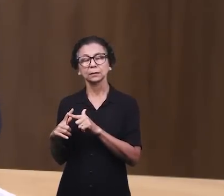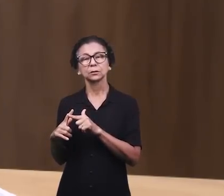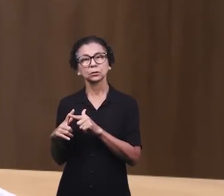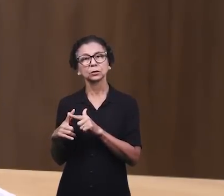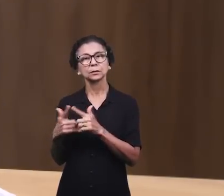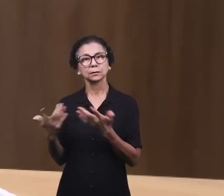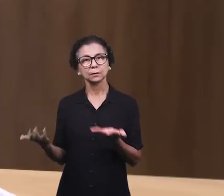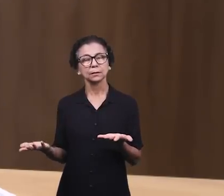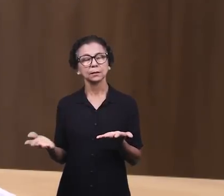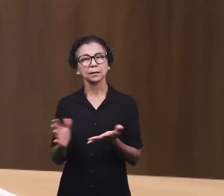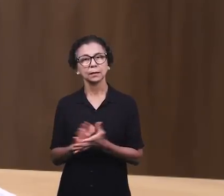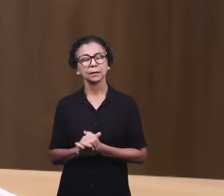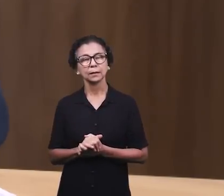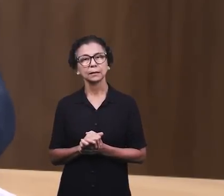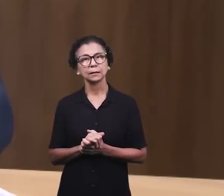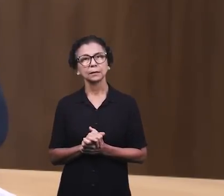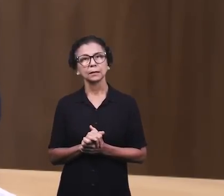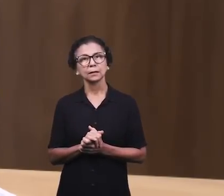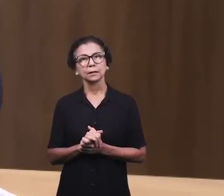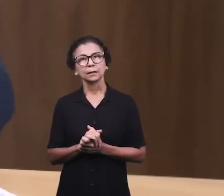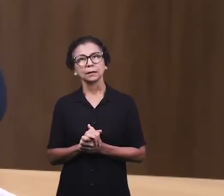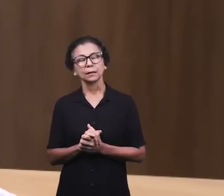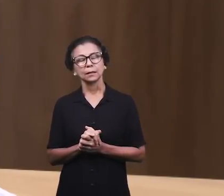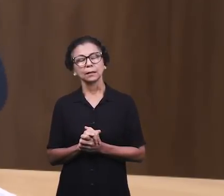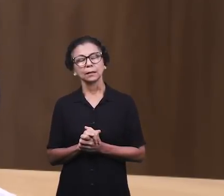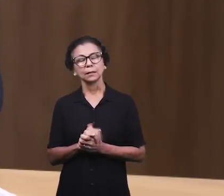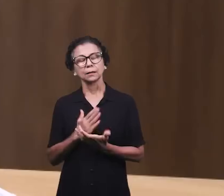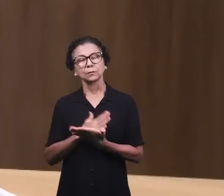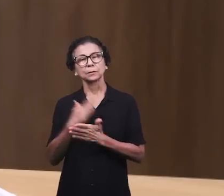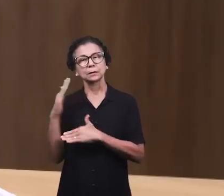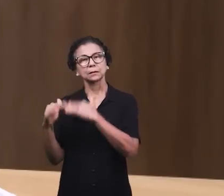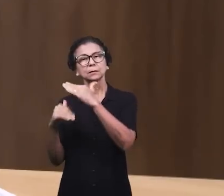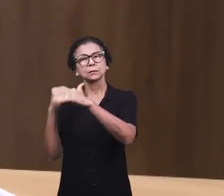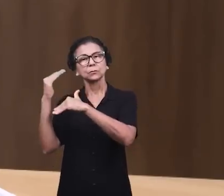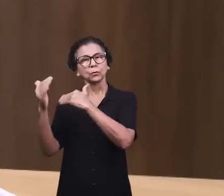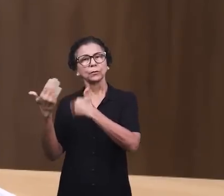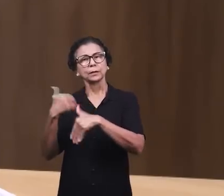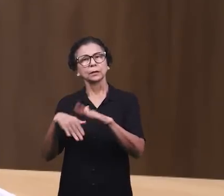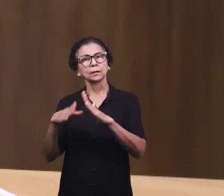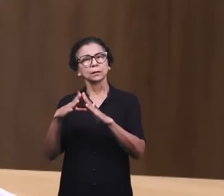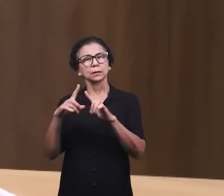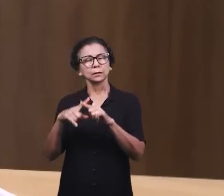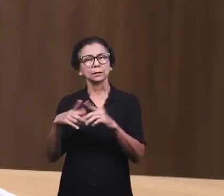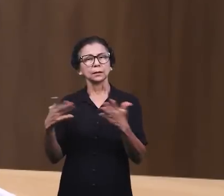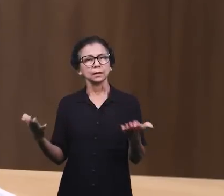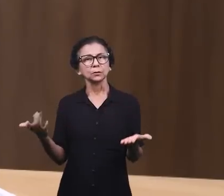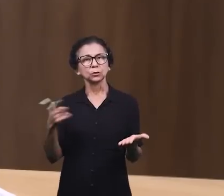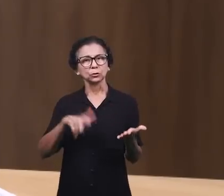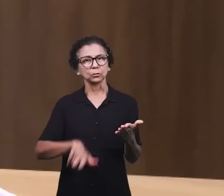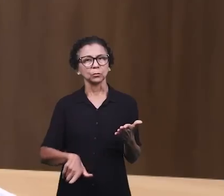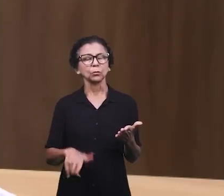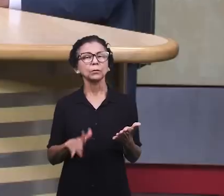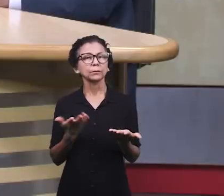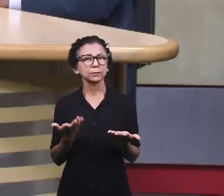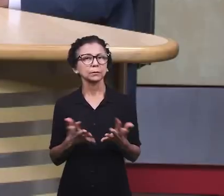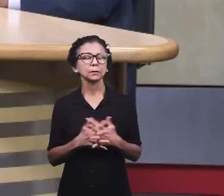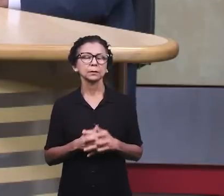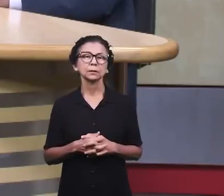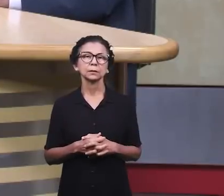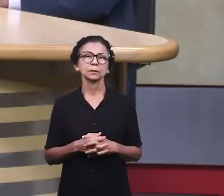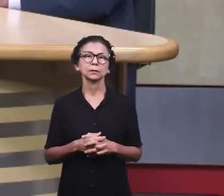que nós começássemos a desenvolver mais isso dentro das igrejas, como experiência nova. O pastor